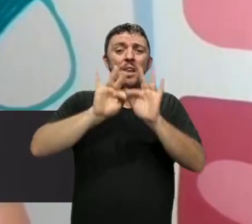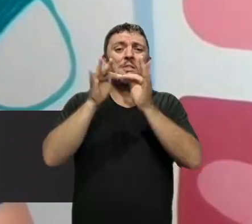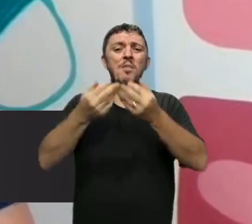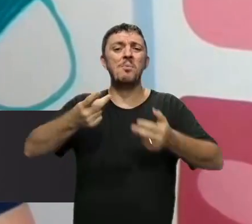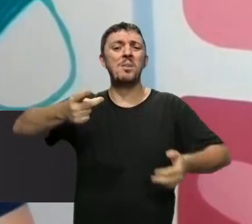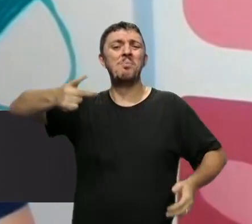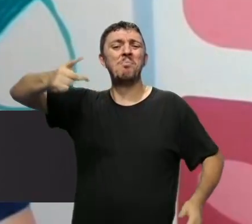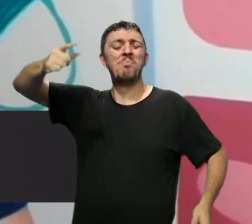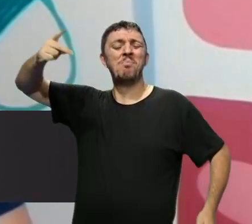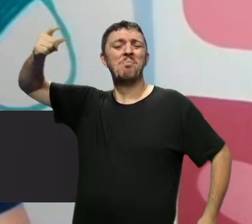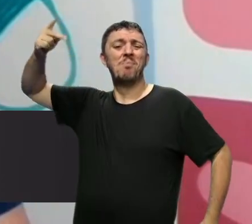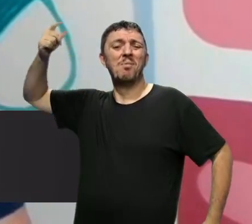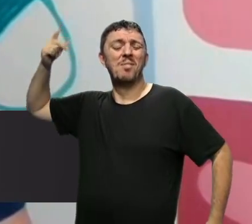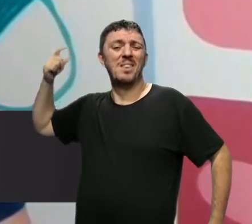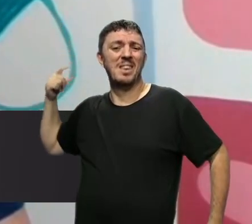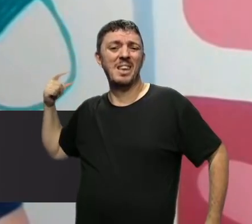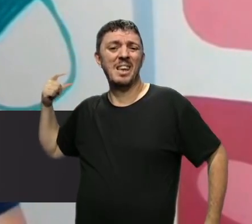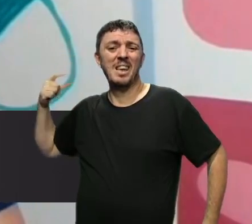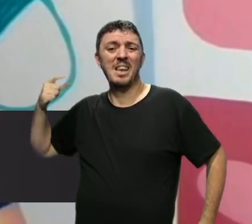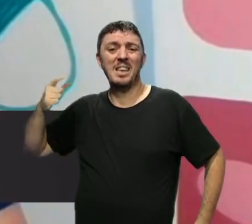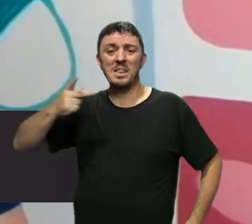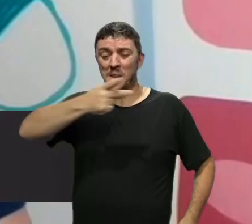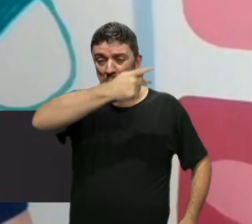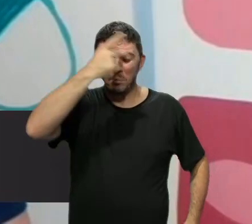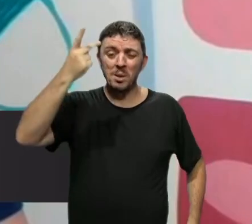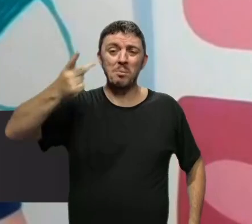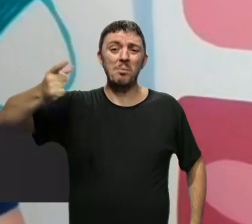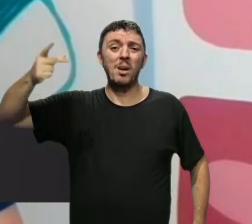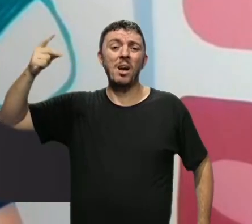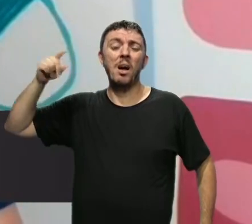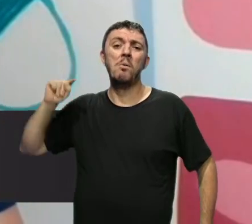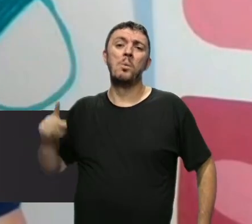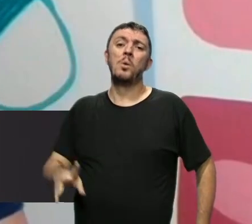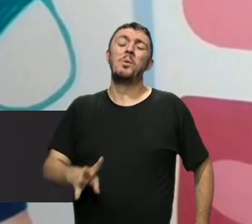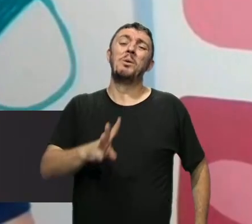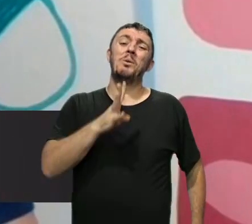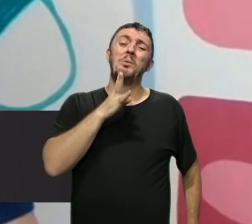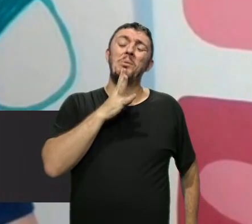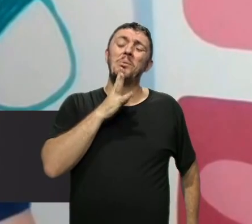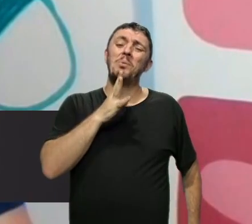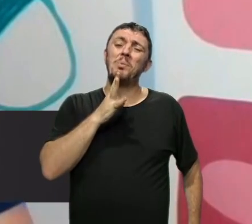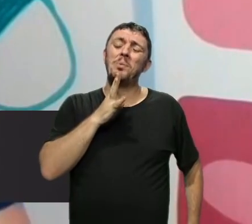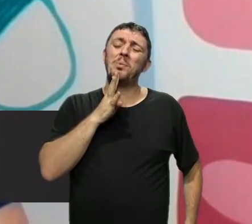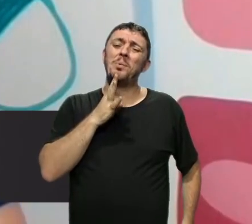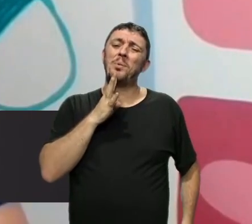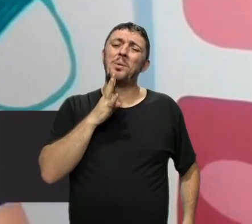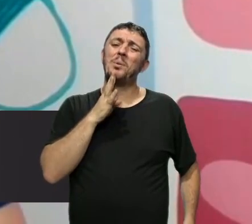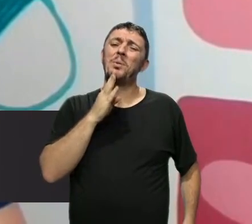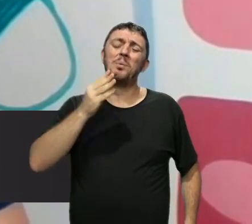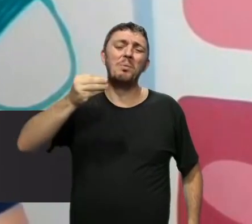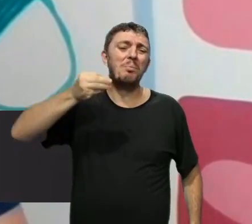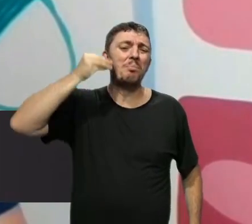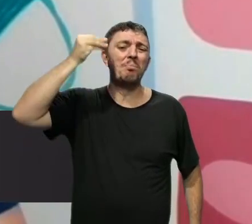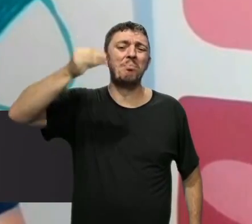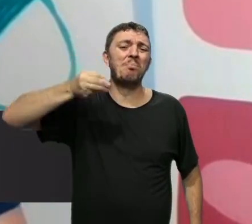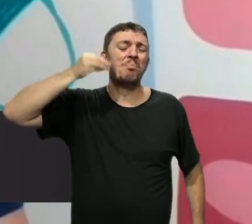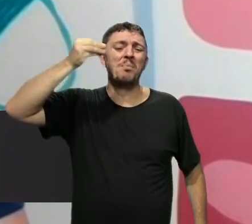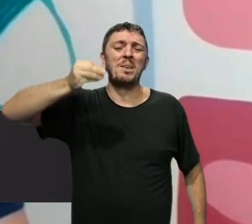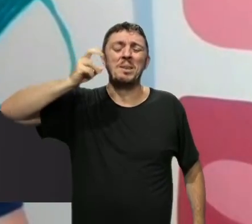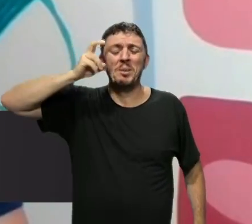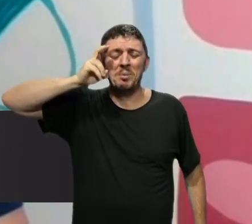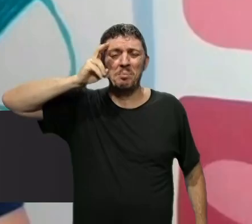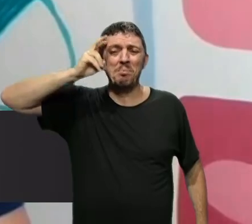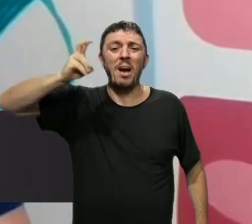eles conhecem tudo, todas as relações, eles têm uma relação íntima com esse lugar, têm uma sabedoria